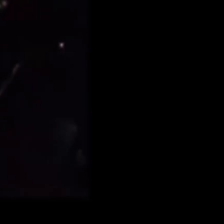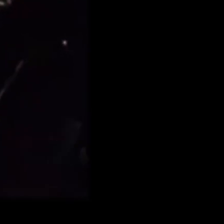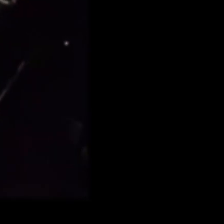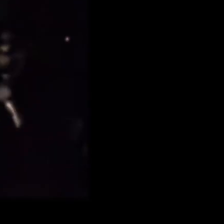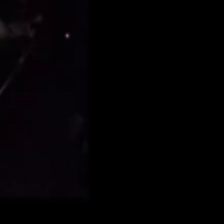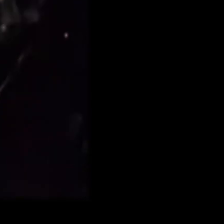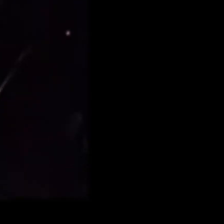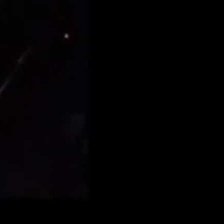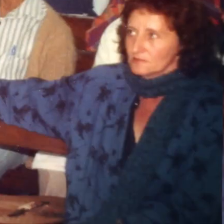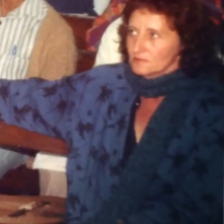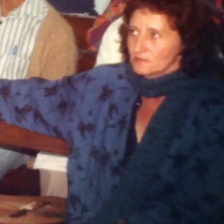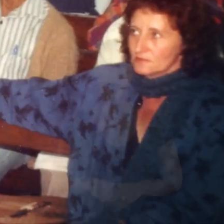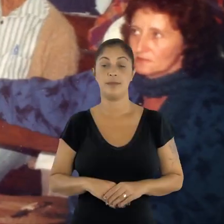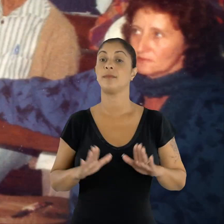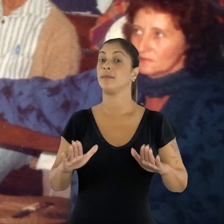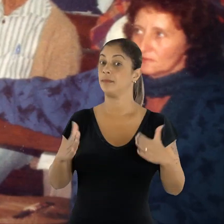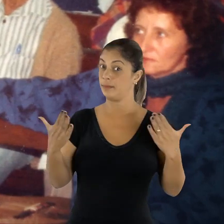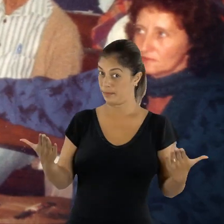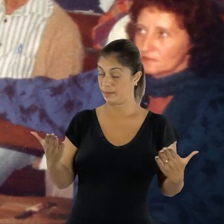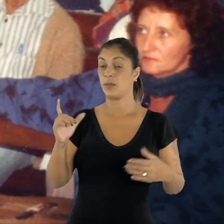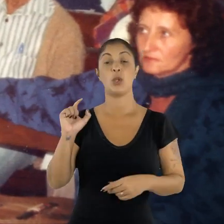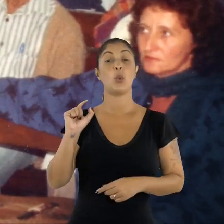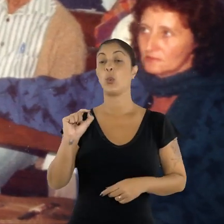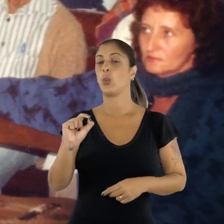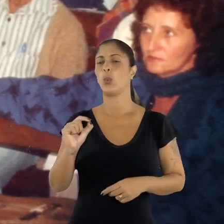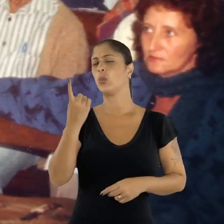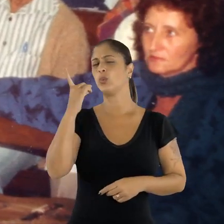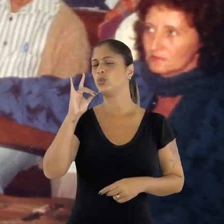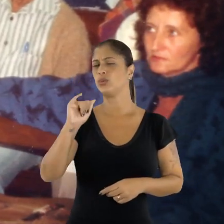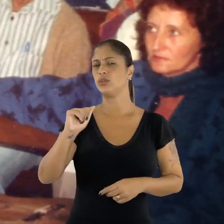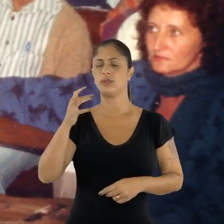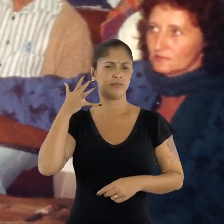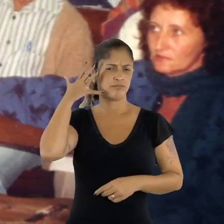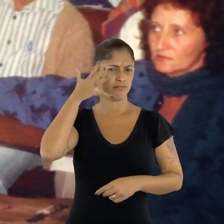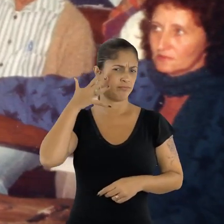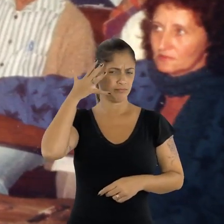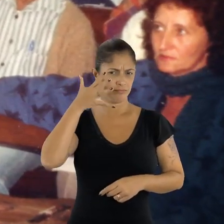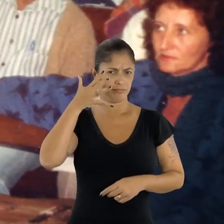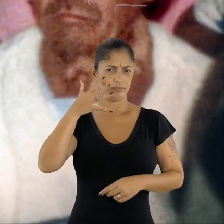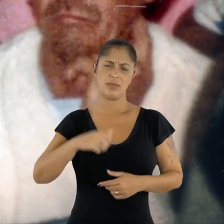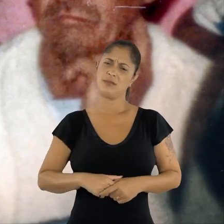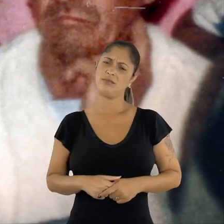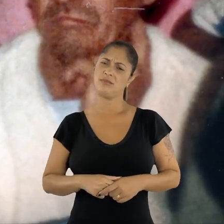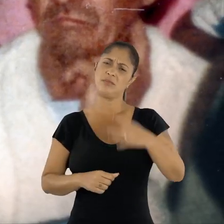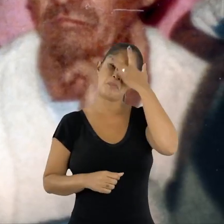uma janela no carro. Eis que um dia vou a uma palestra e lá uma pessoa falando sobre